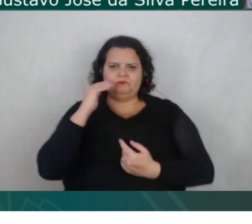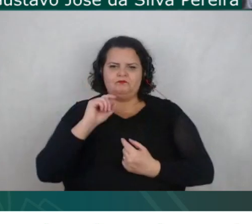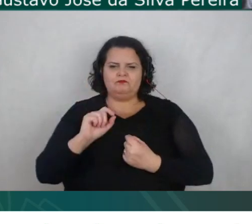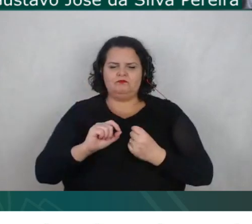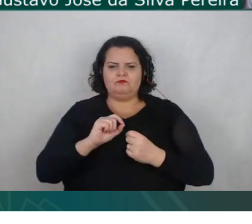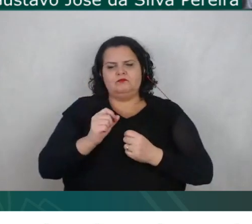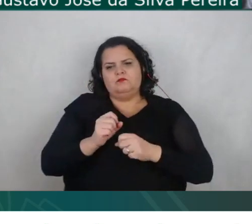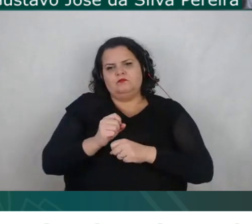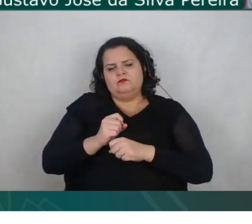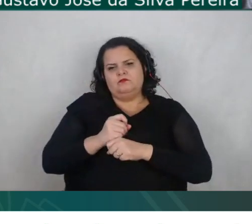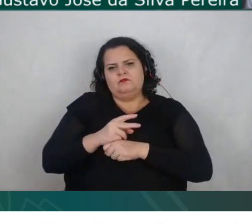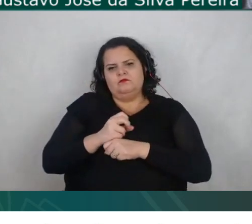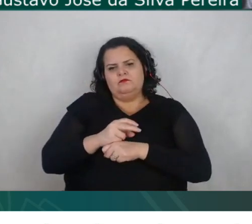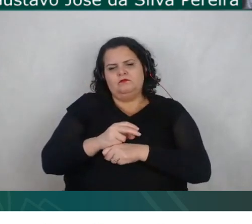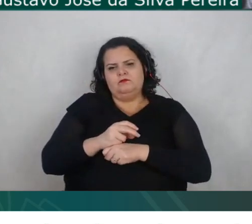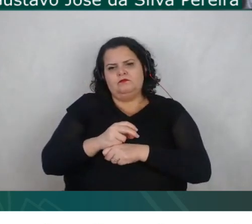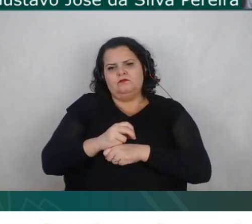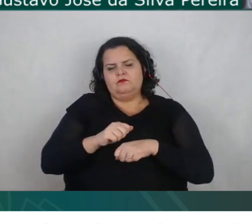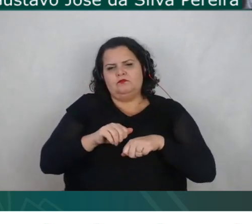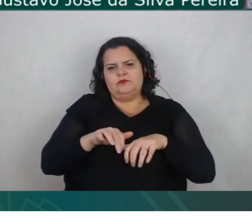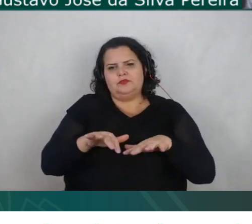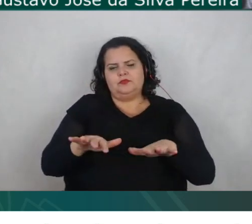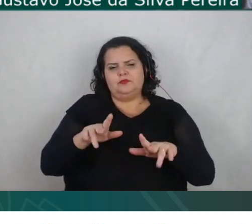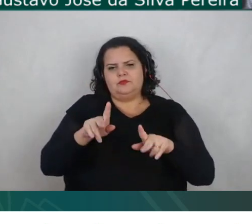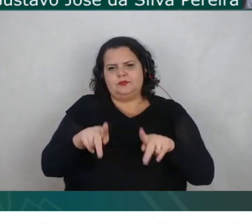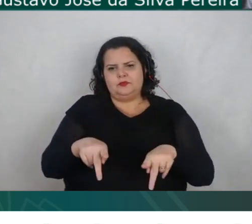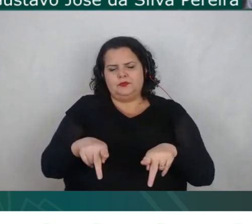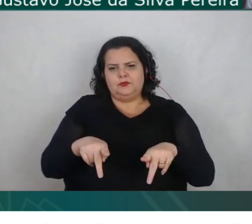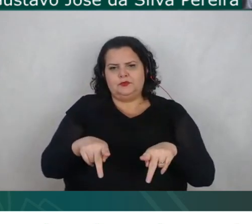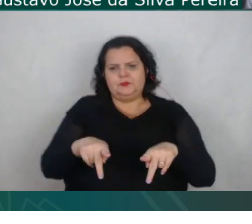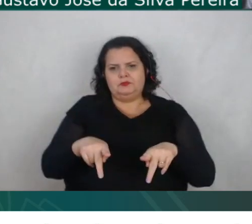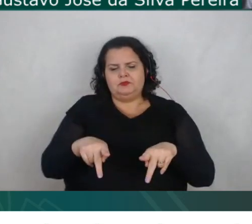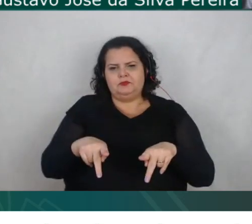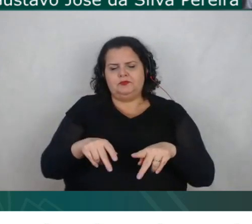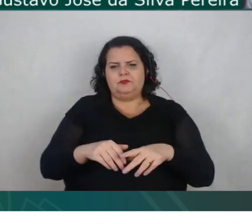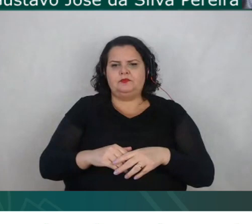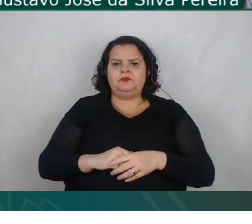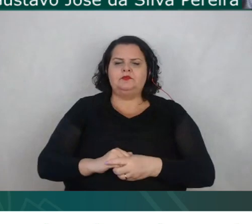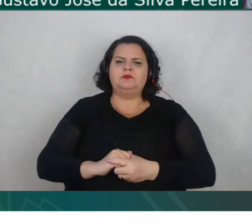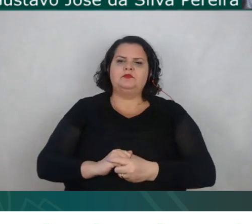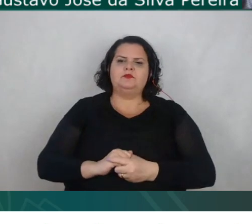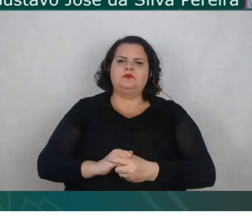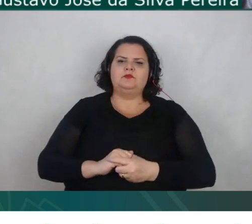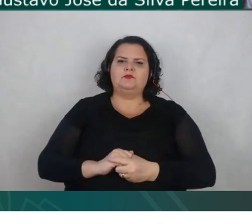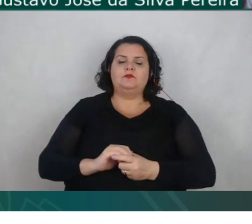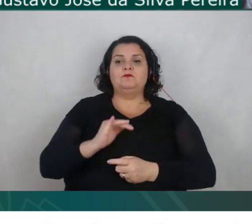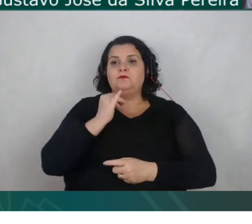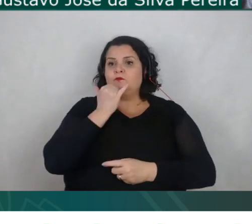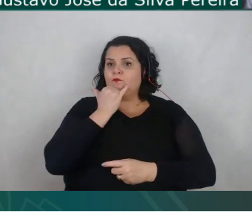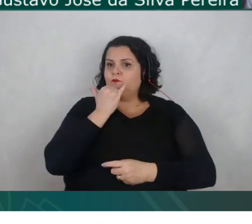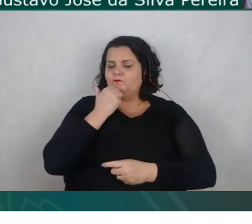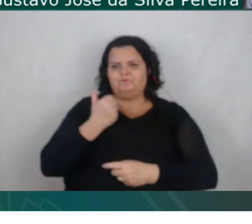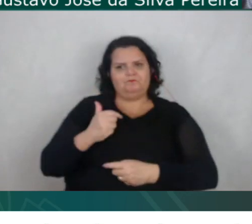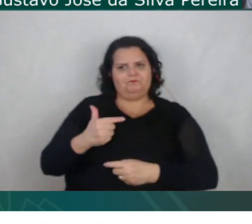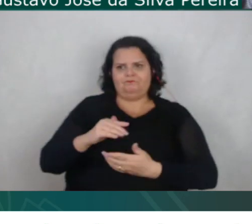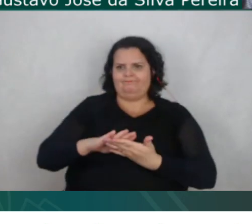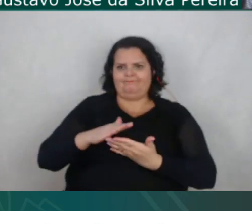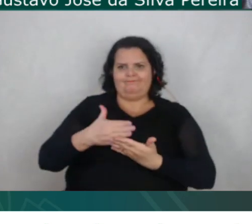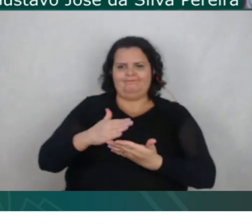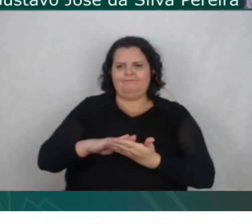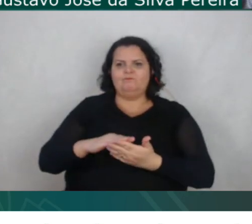Ele poderia, na verdade, estar explorando o espaço de sequência nesse novo hospedeiro humano. Então, eu